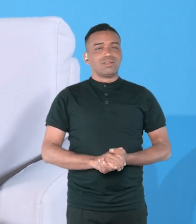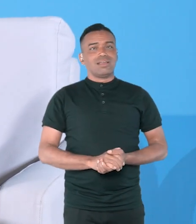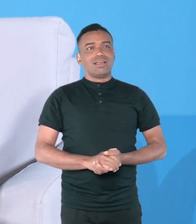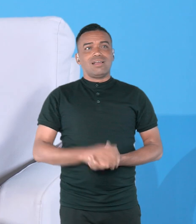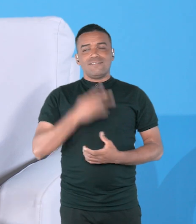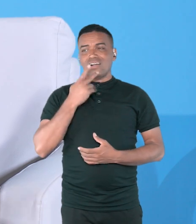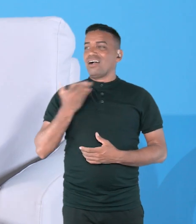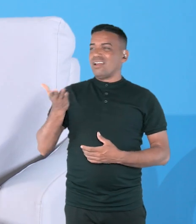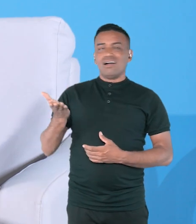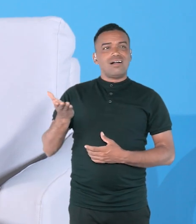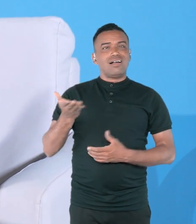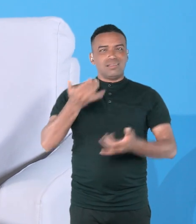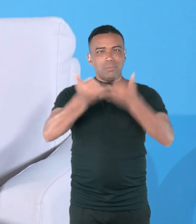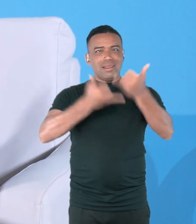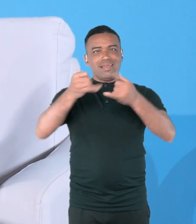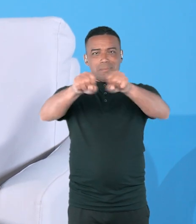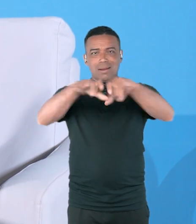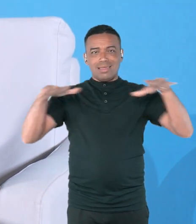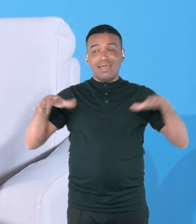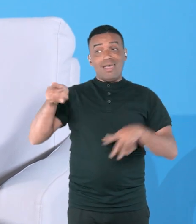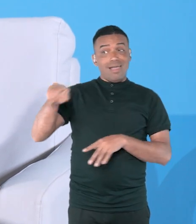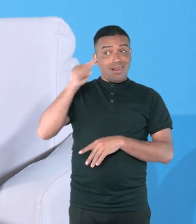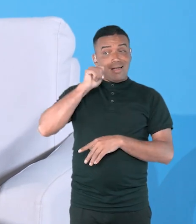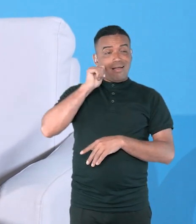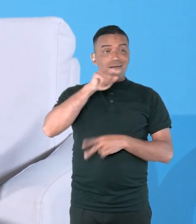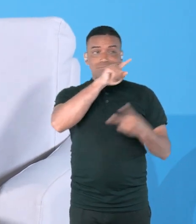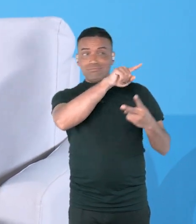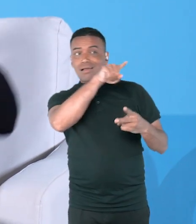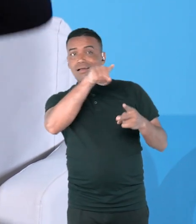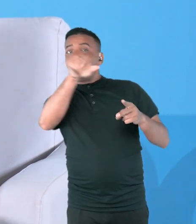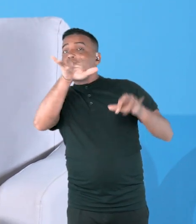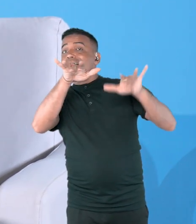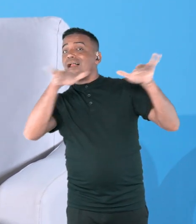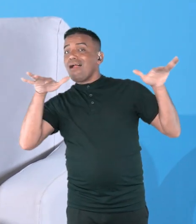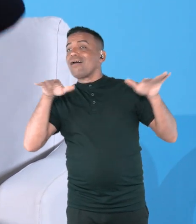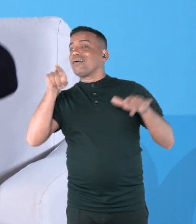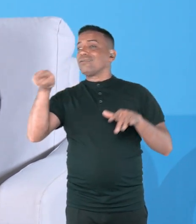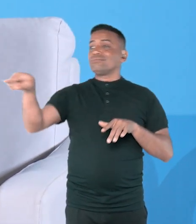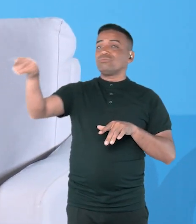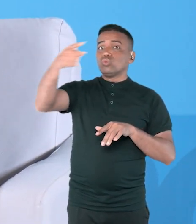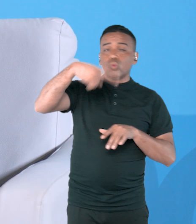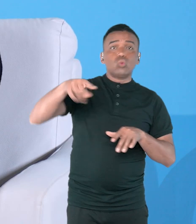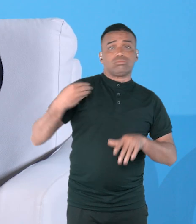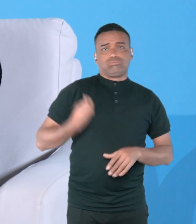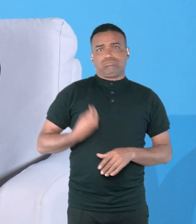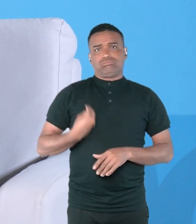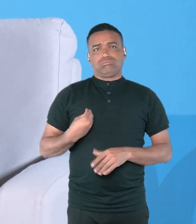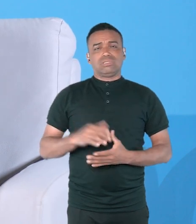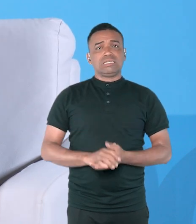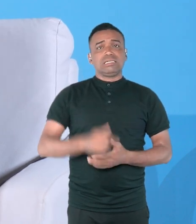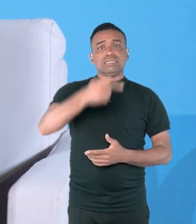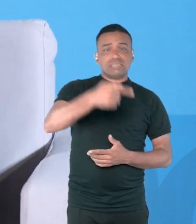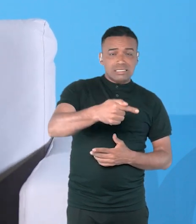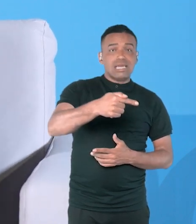A fulana, a gente fala, que a gente brinca com a plateia, né? Fulana está aqui, cicrano está aqui, fulano está aqui. Nós estamos aqui.